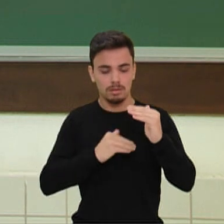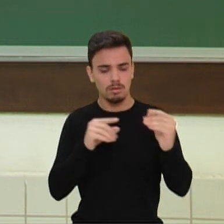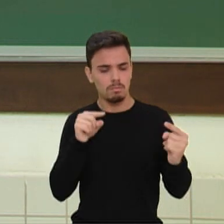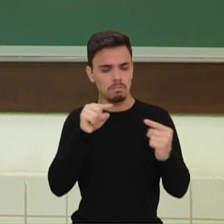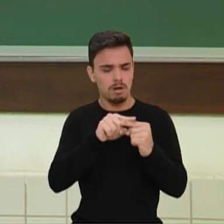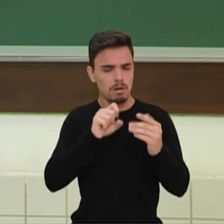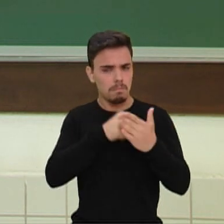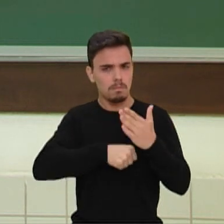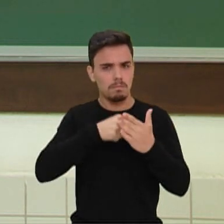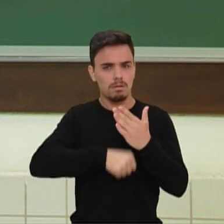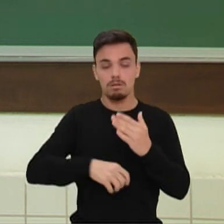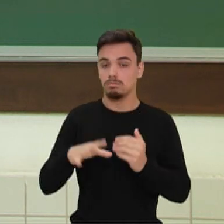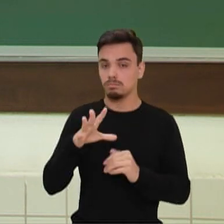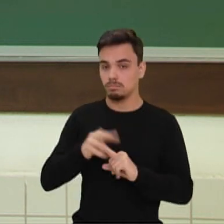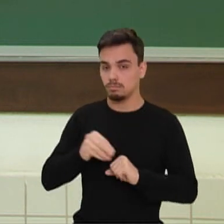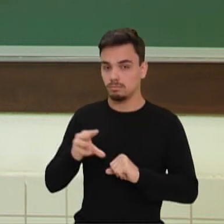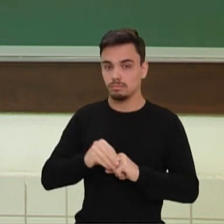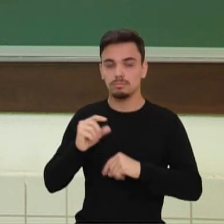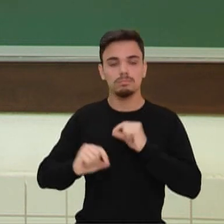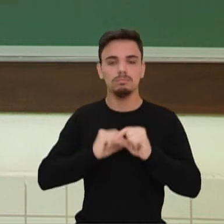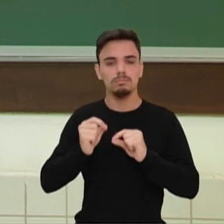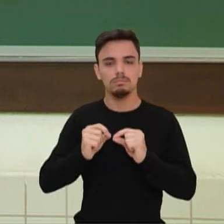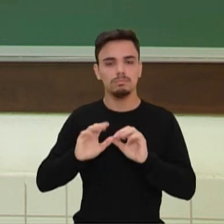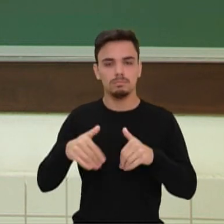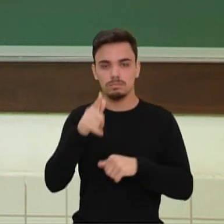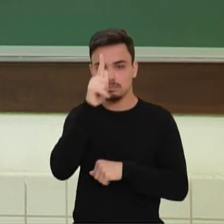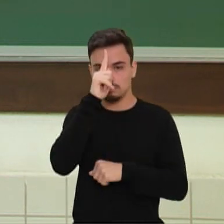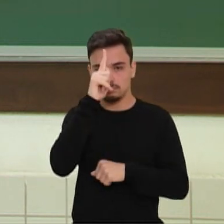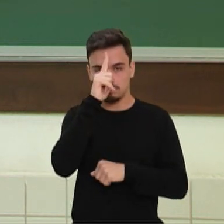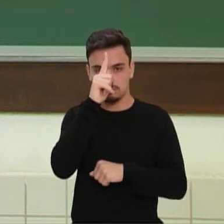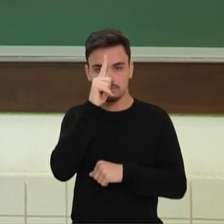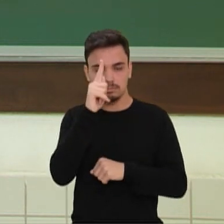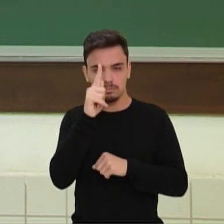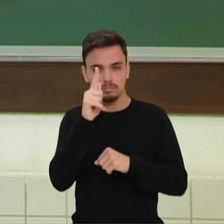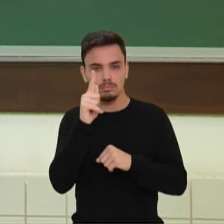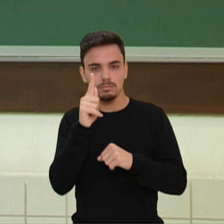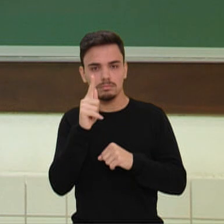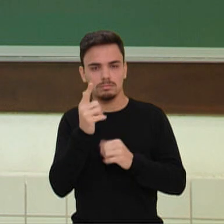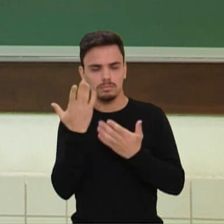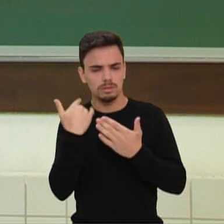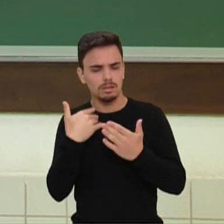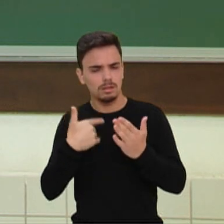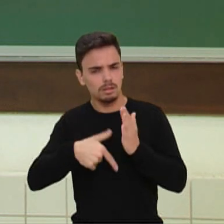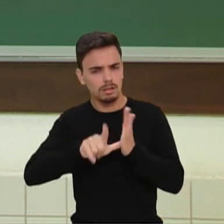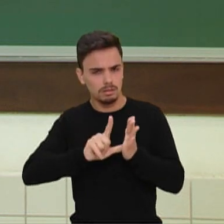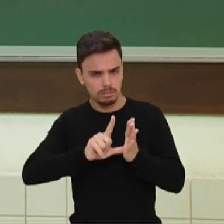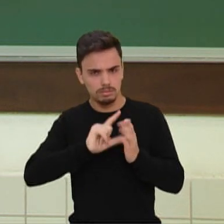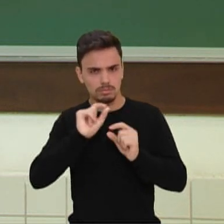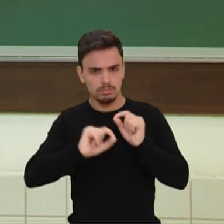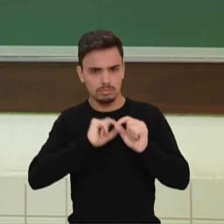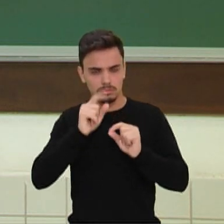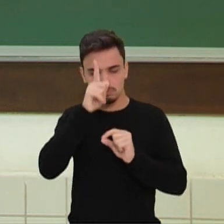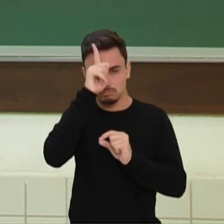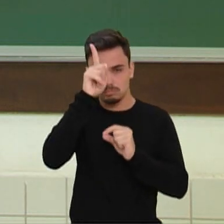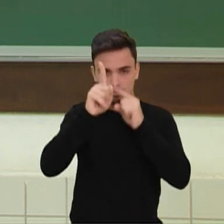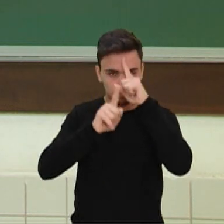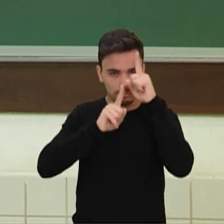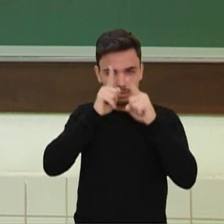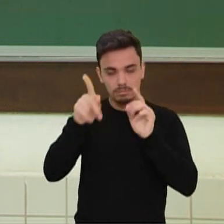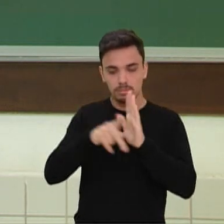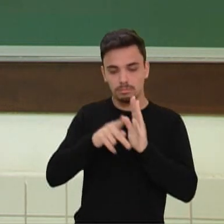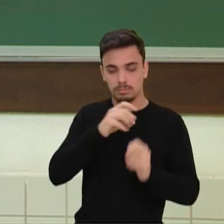ao conhecimento. Enquanto que os gregos trágicos, anteriores a essa ideia introduzida